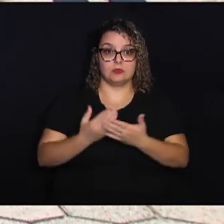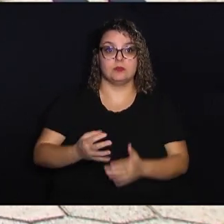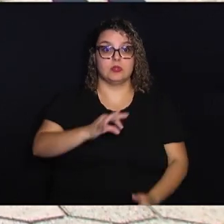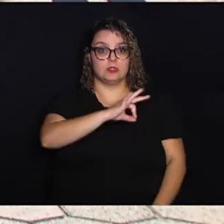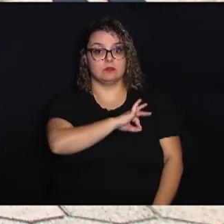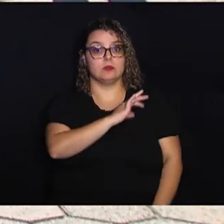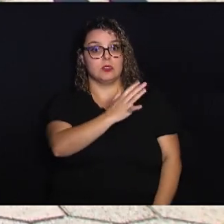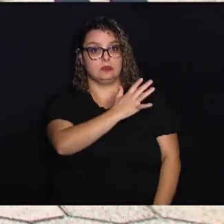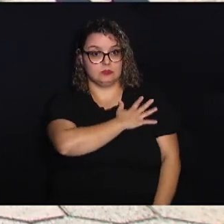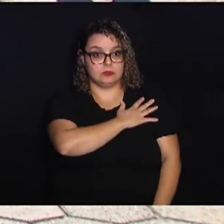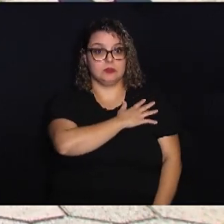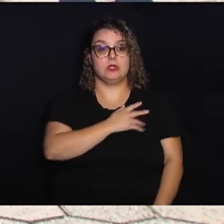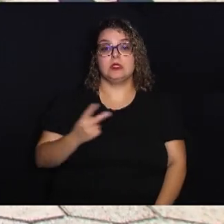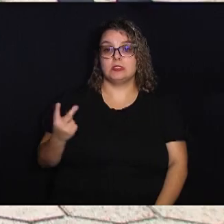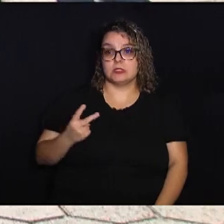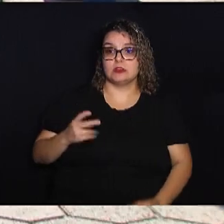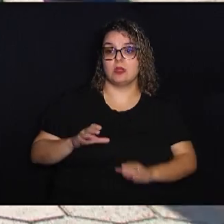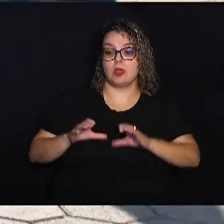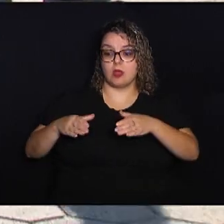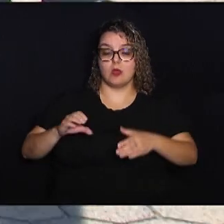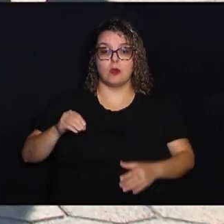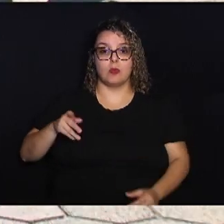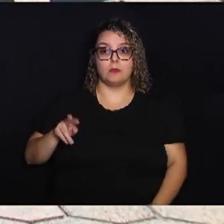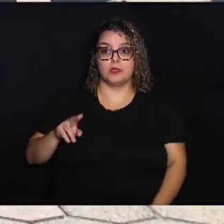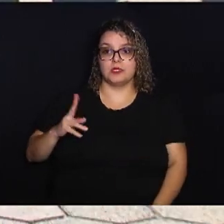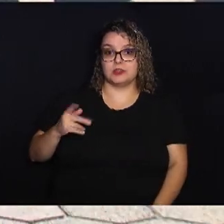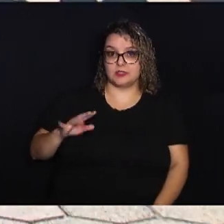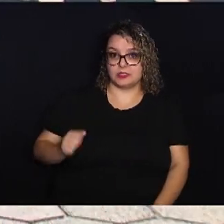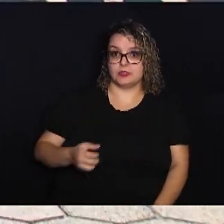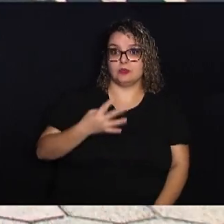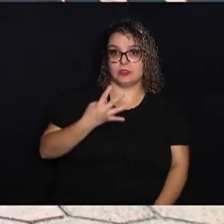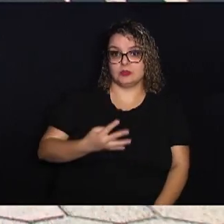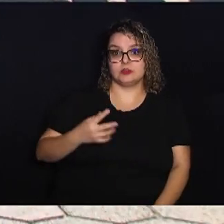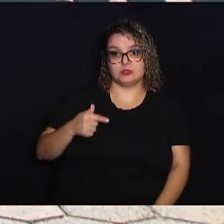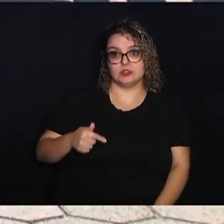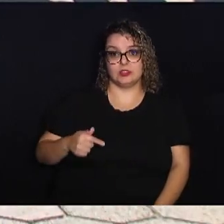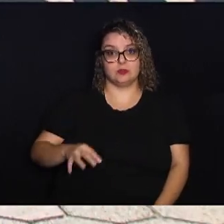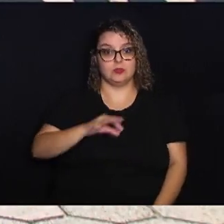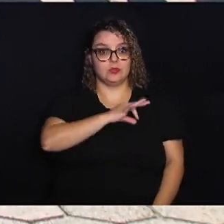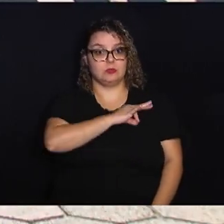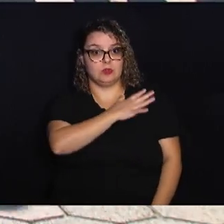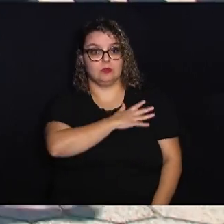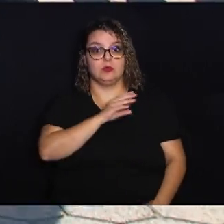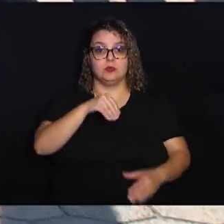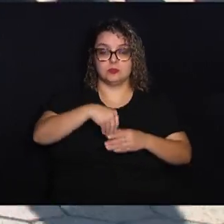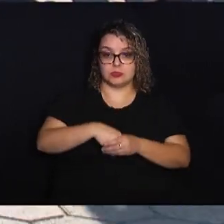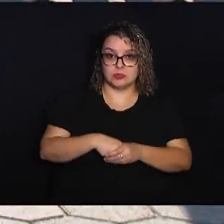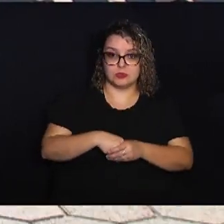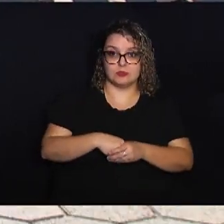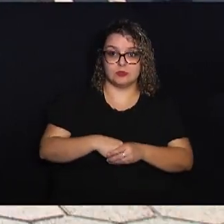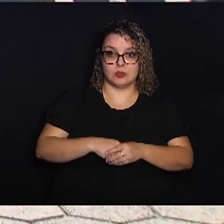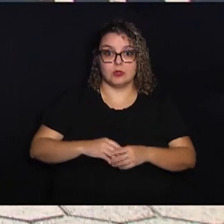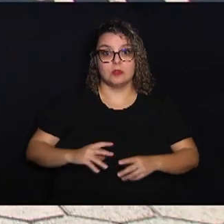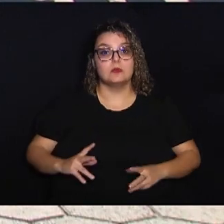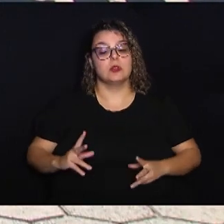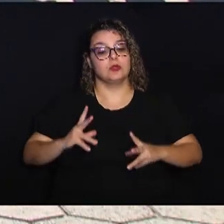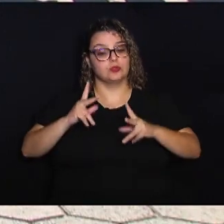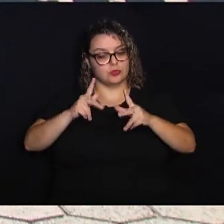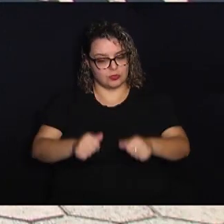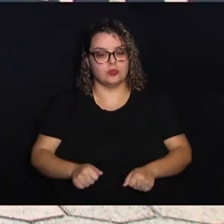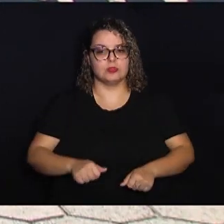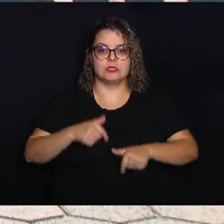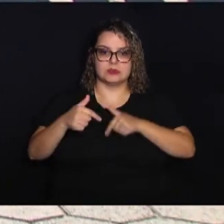Tá certo, muito obrigado, Rúbia de Oliveira, pelas informações. Reforço aqui, você que tem entre 16 e 69 anos, pesa